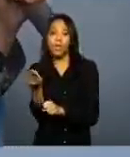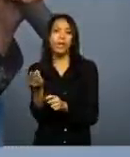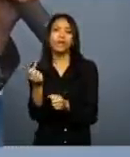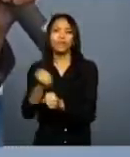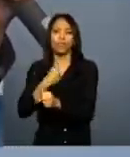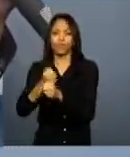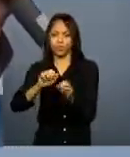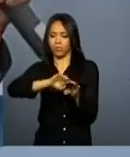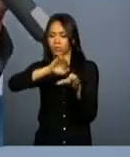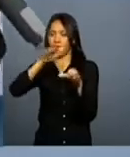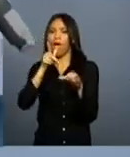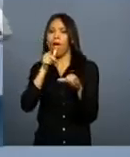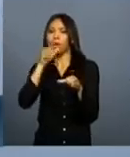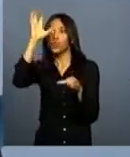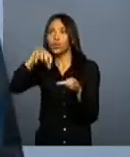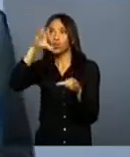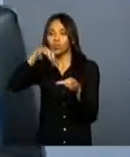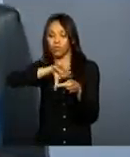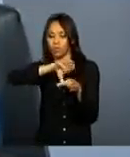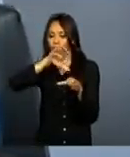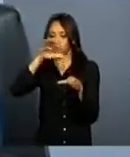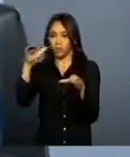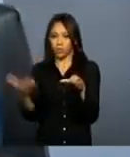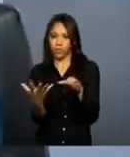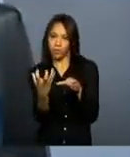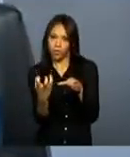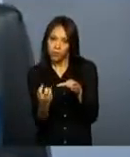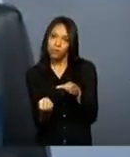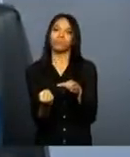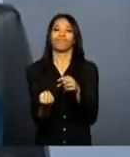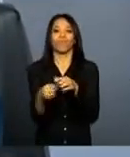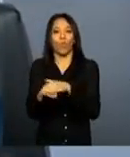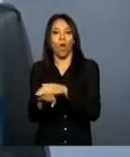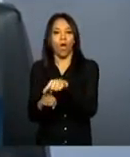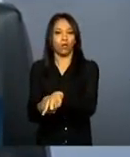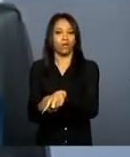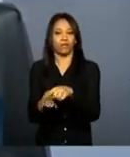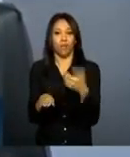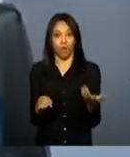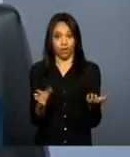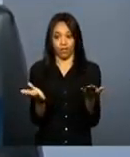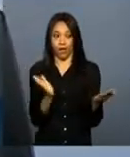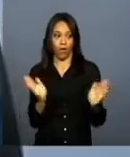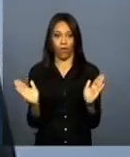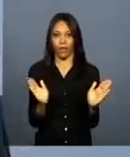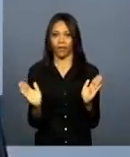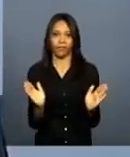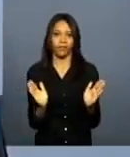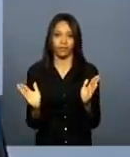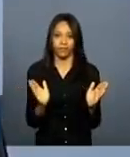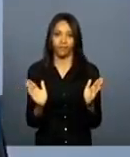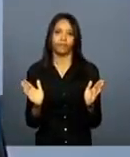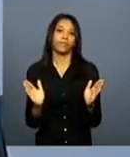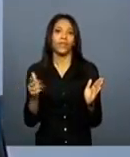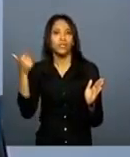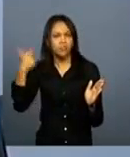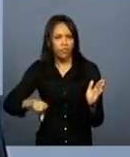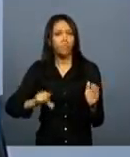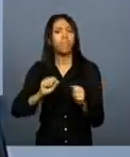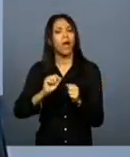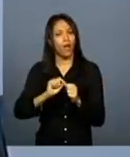de trabalhadoras tendo registro civil. Isso não é pouco. Nós não podemos naturalizar. Isso não quer dizer que a gente não tenha que ter ambição de fazer muito